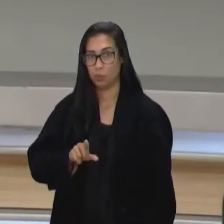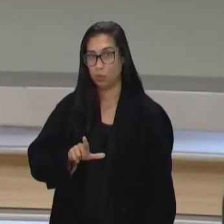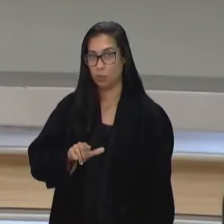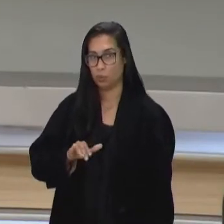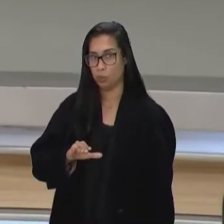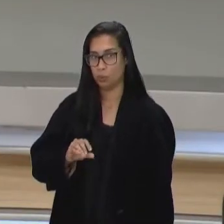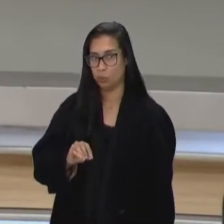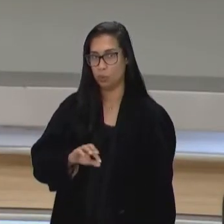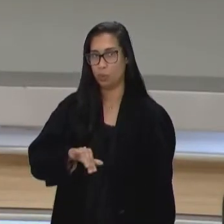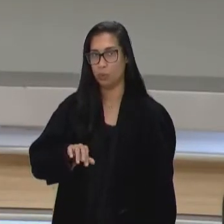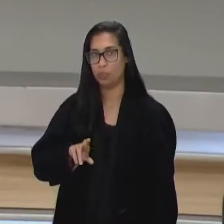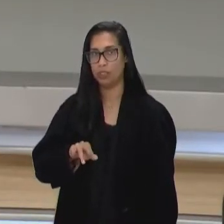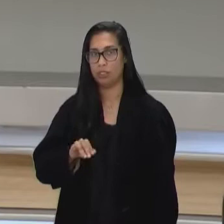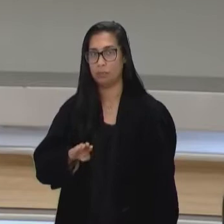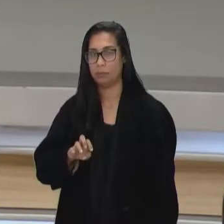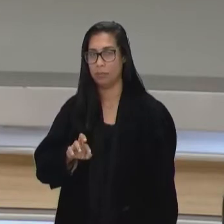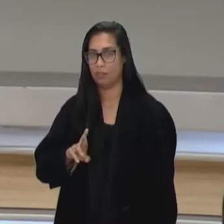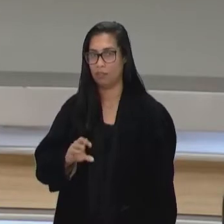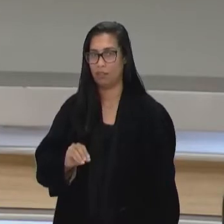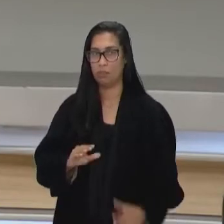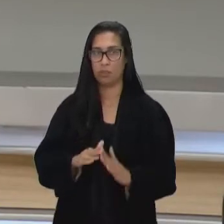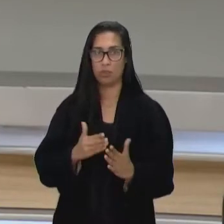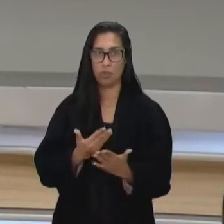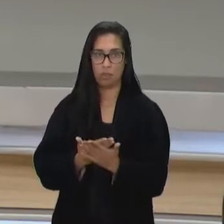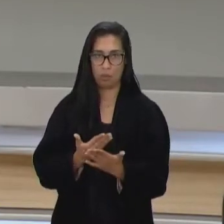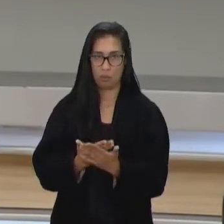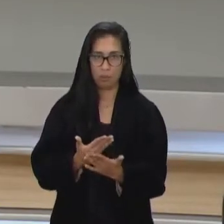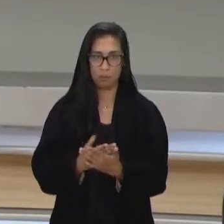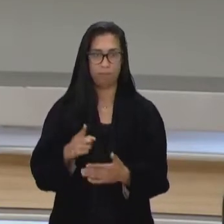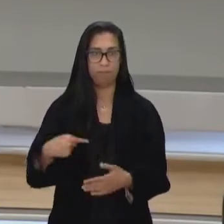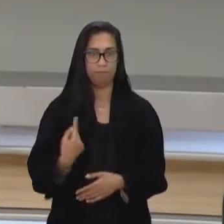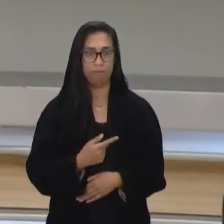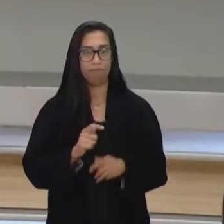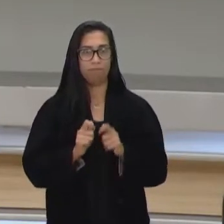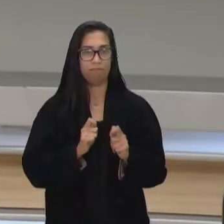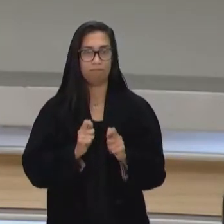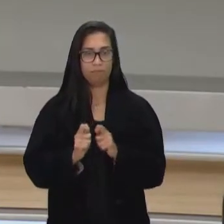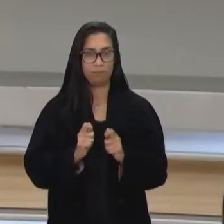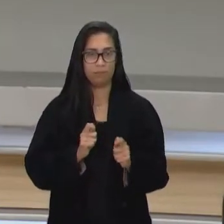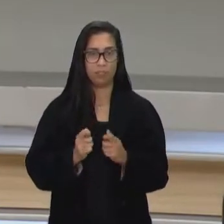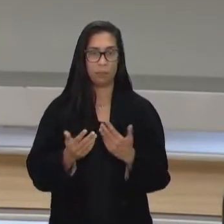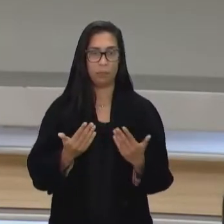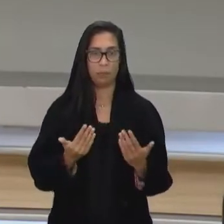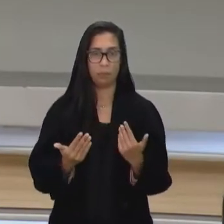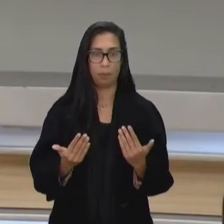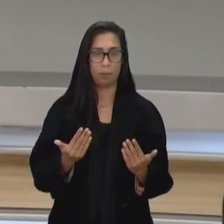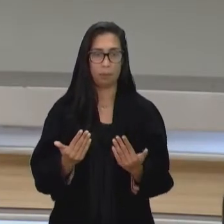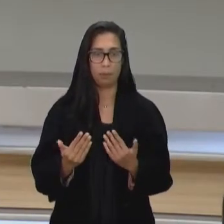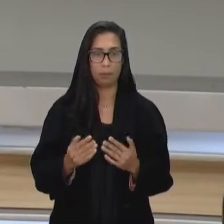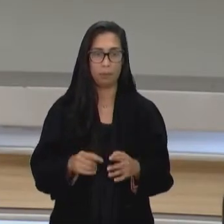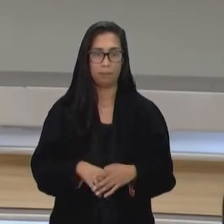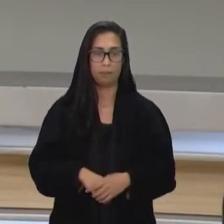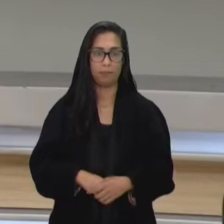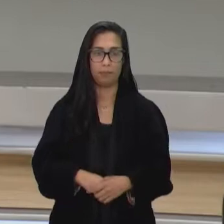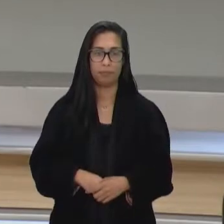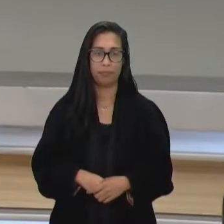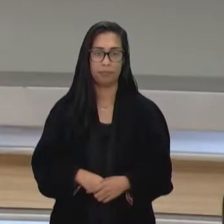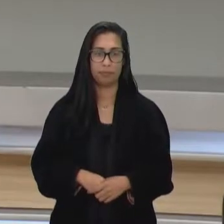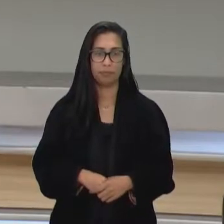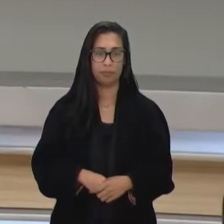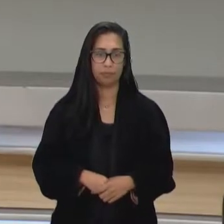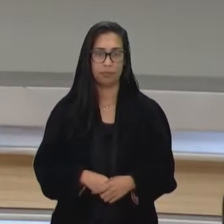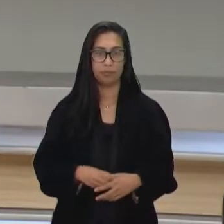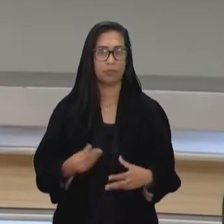vamos fazer uma entrevista, um grande bate-papo aqui para falar com vocês aí sobre como foi